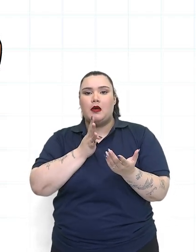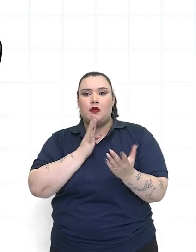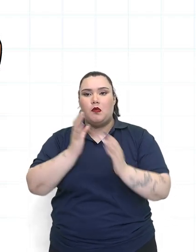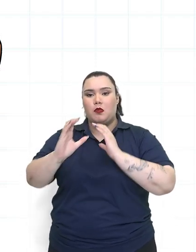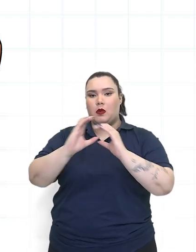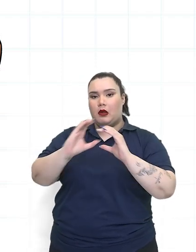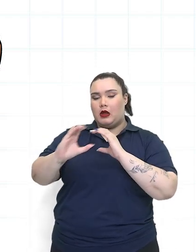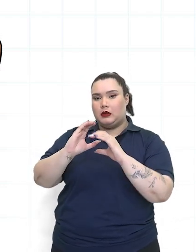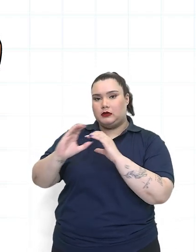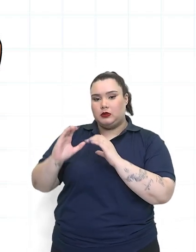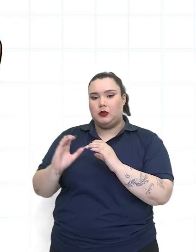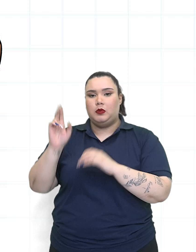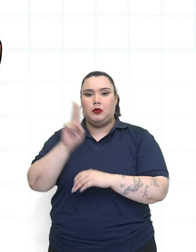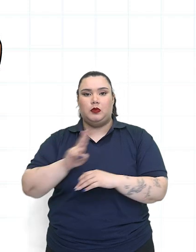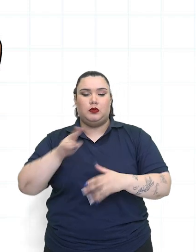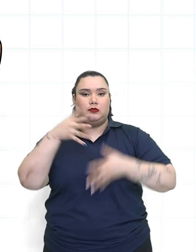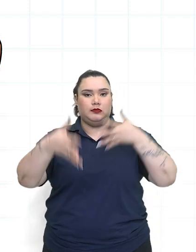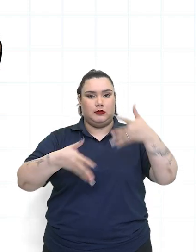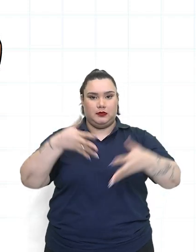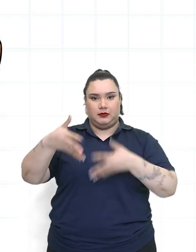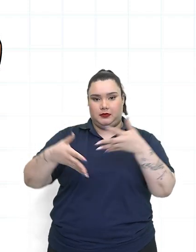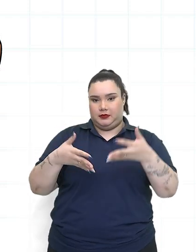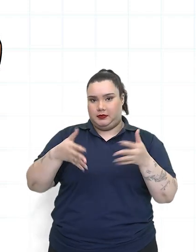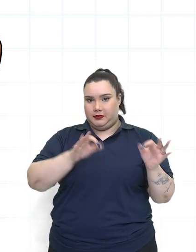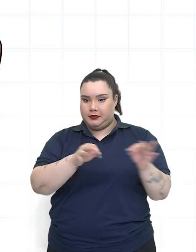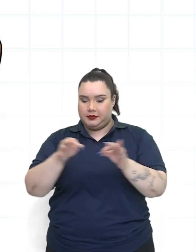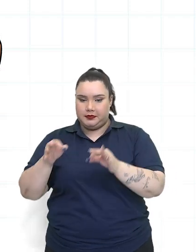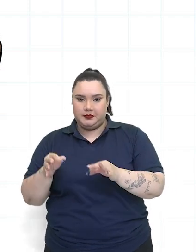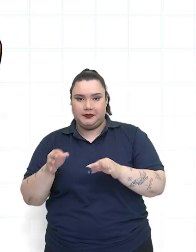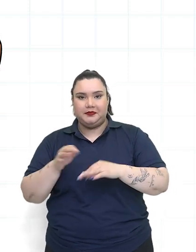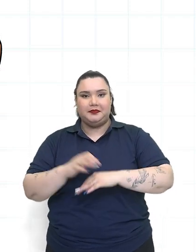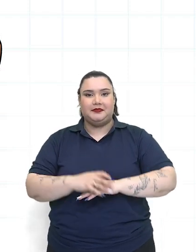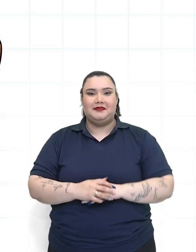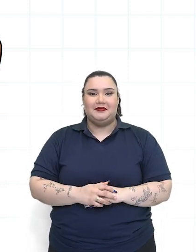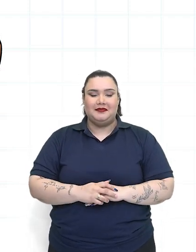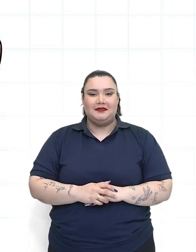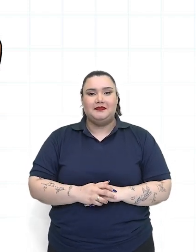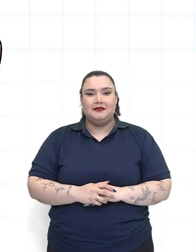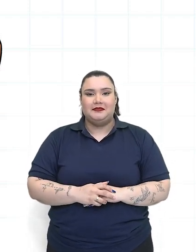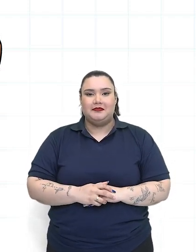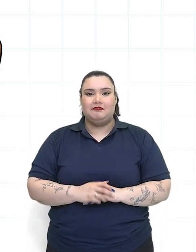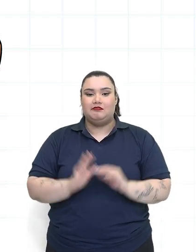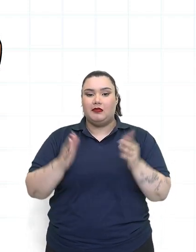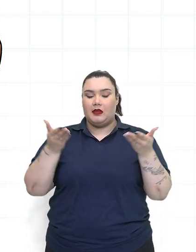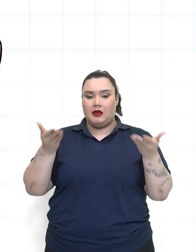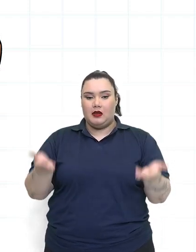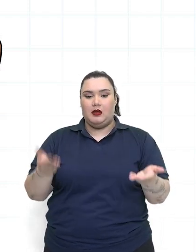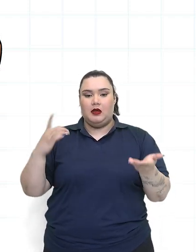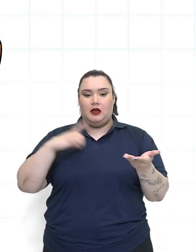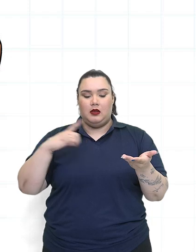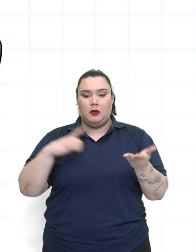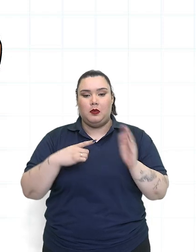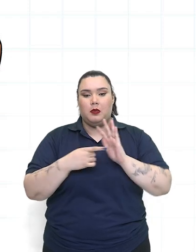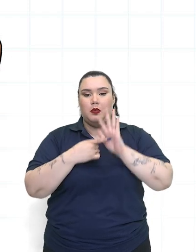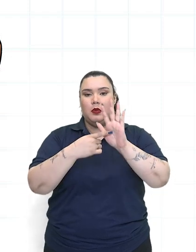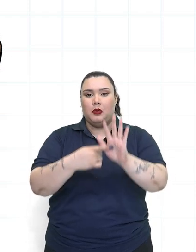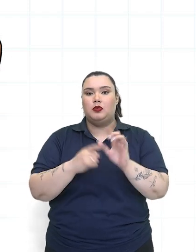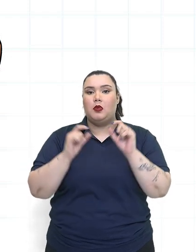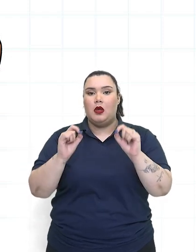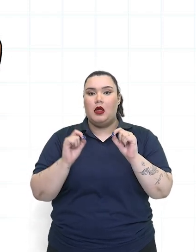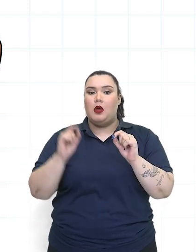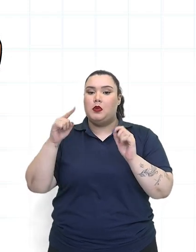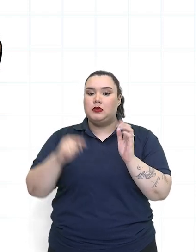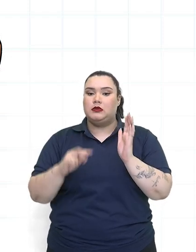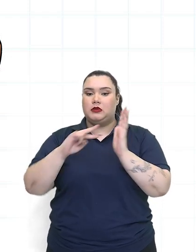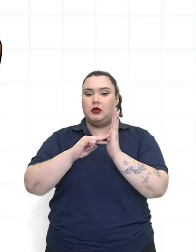conhecer por meio dos gestos das mãos, certo? Então, aqui nós temos o que? Um código, né?